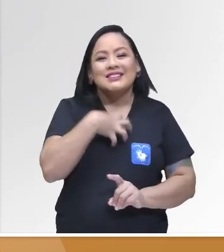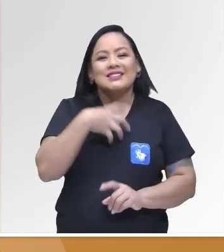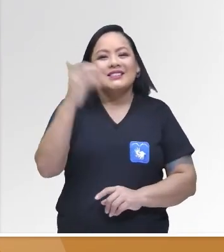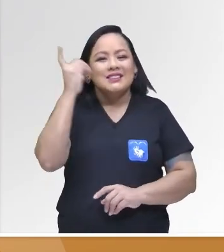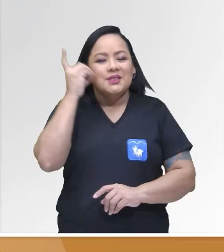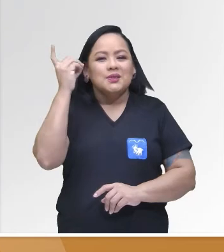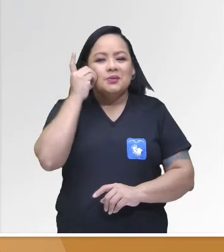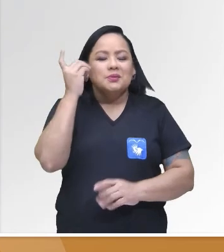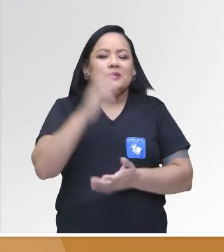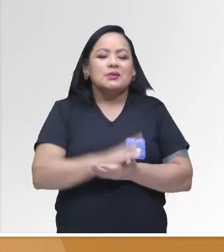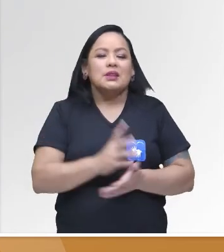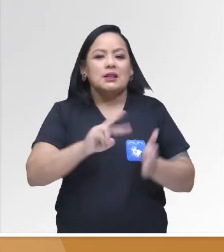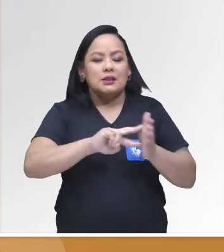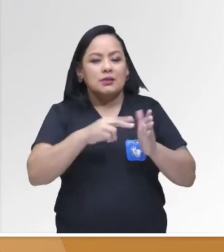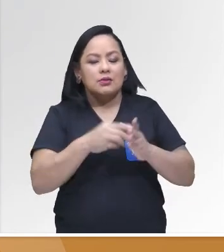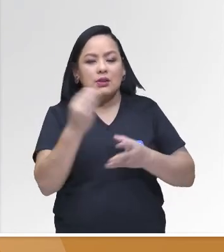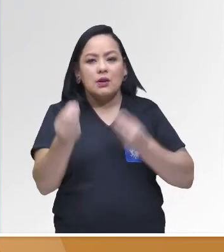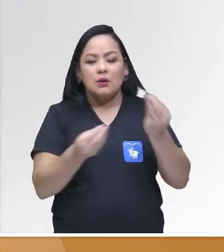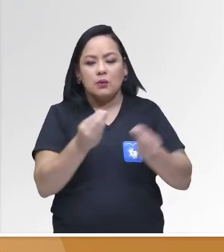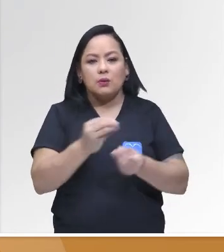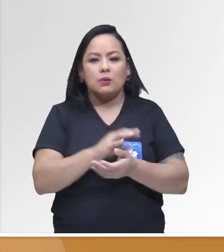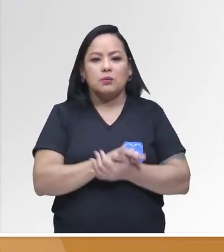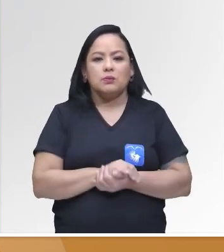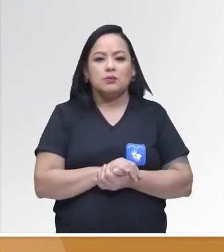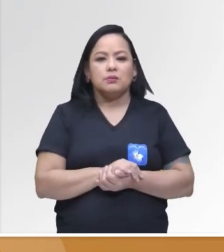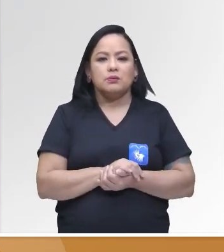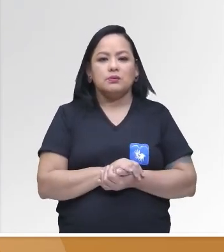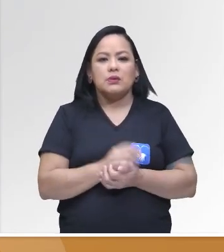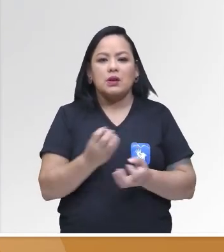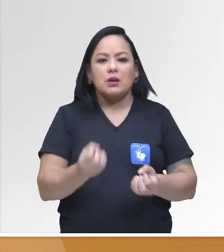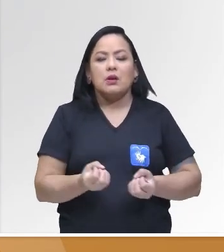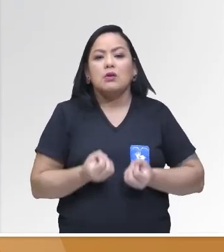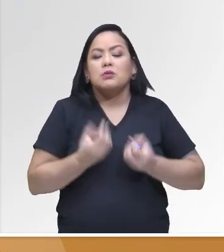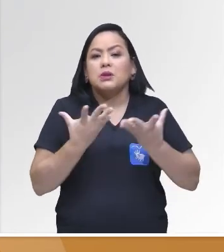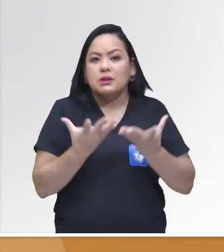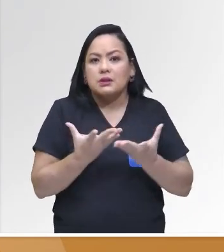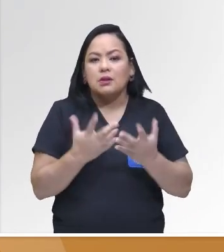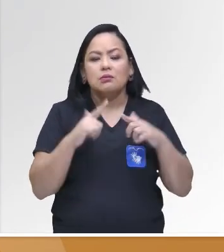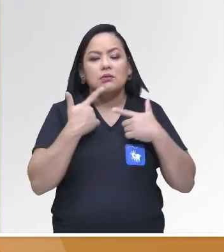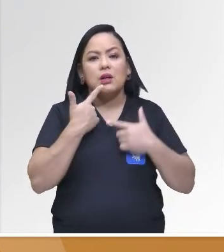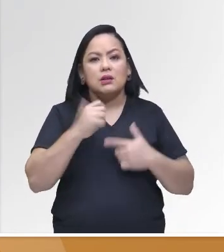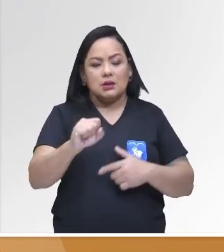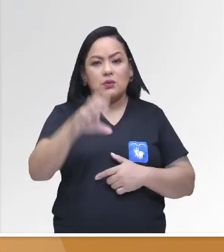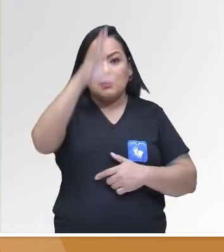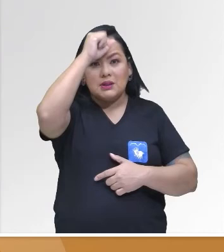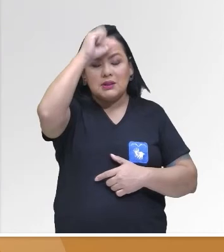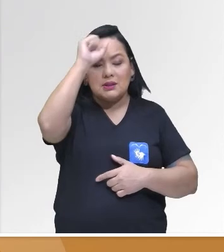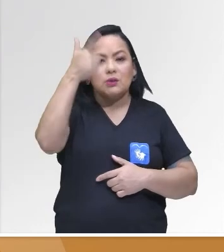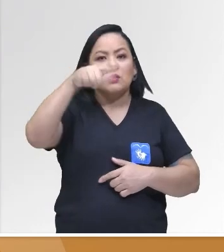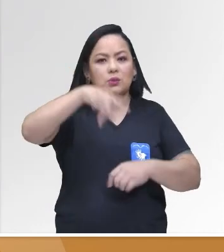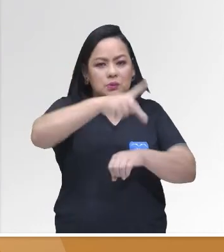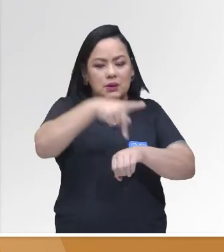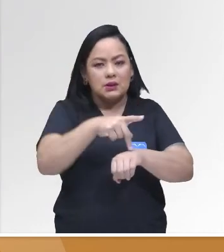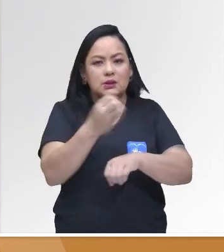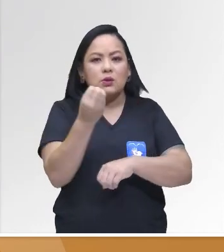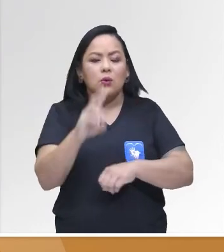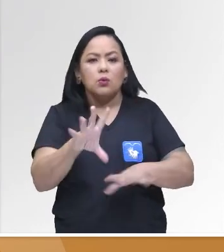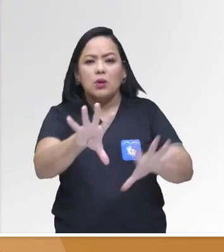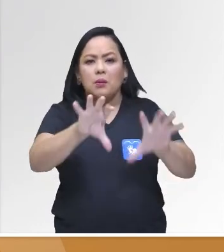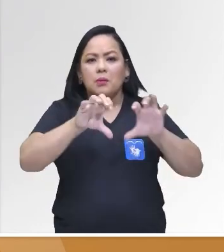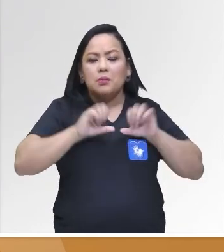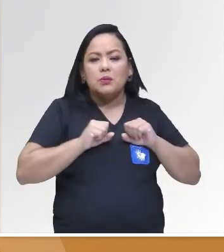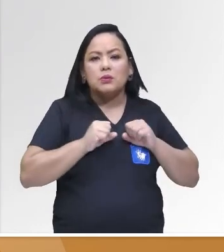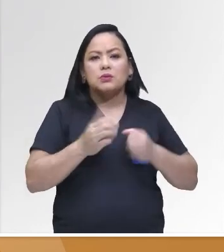diariamente, seja na adoção de expressões de línguas estrangeiras ou na incorporação